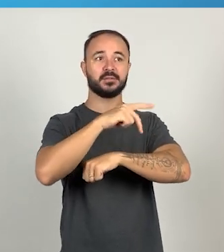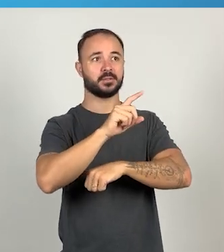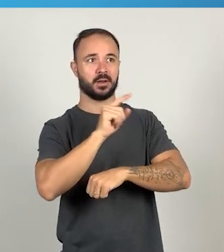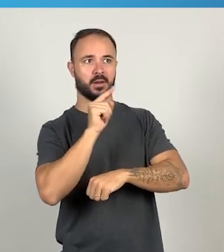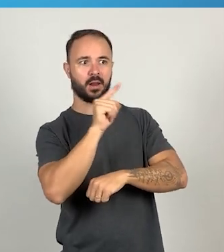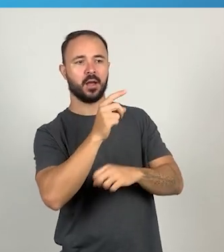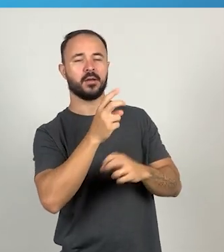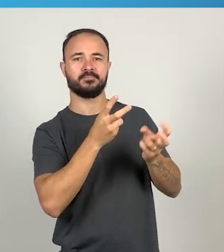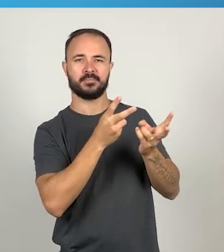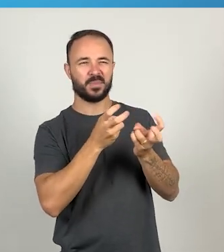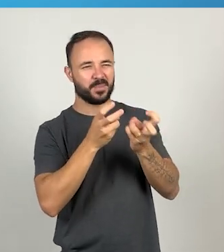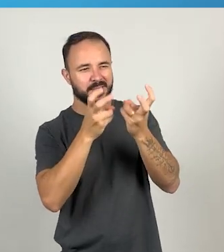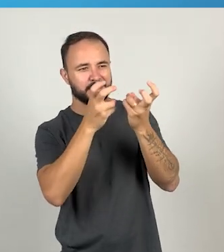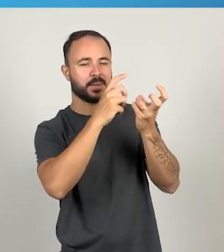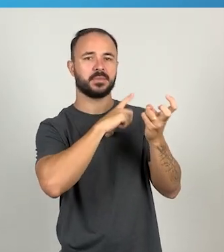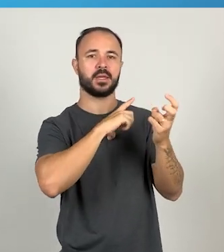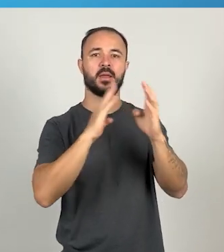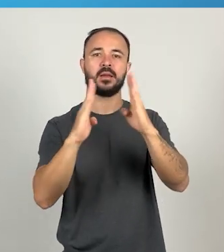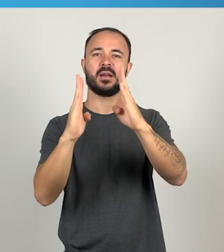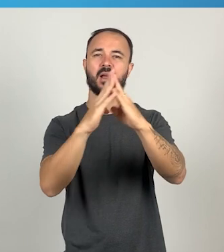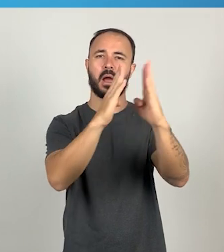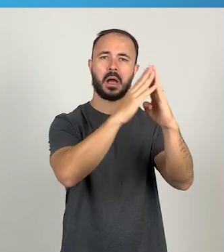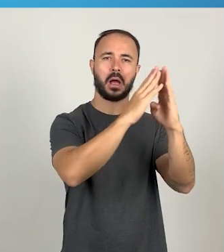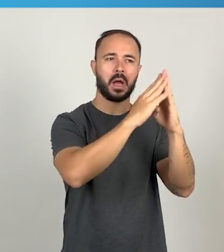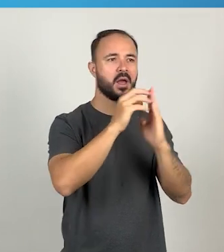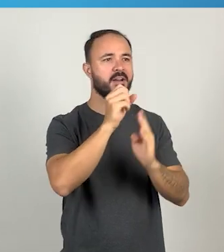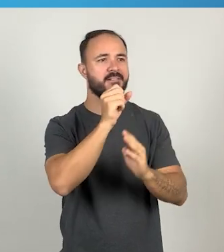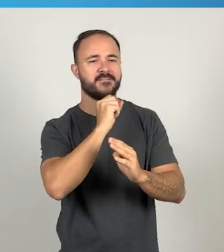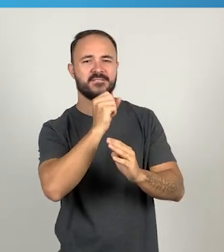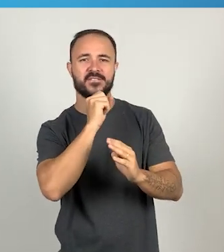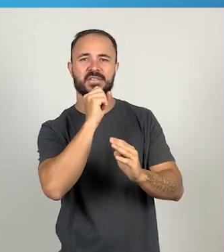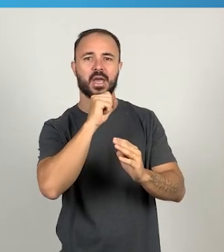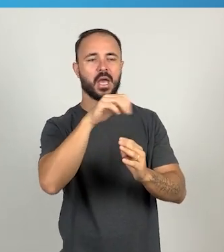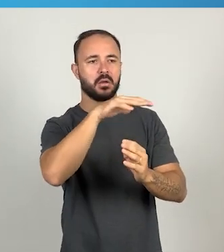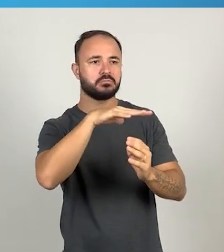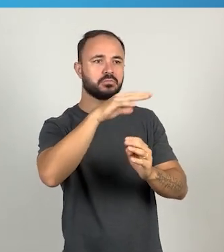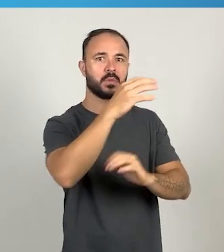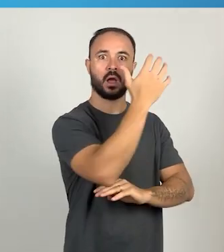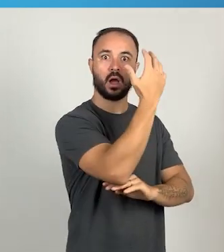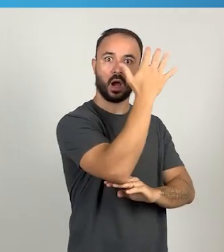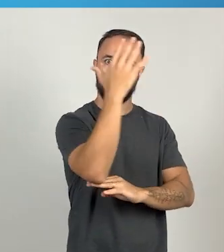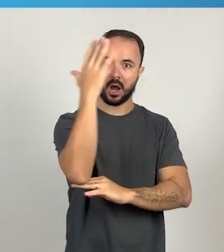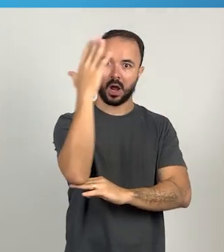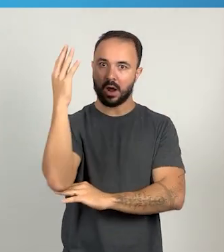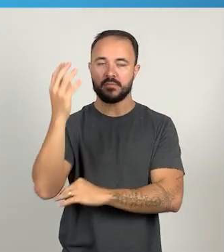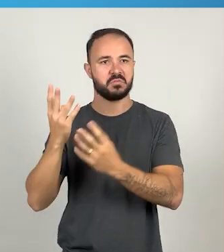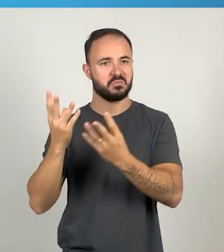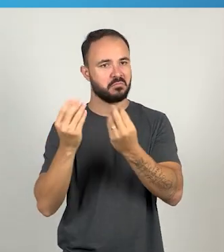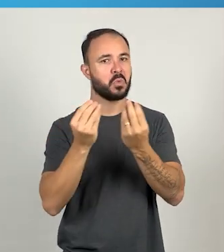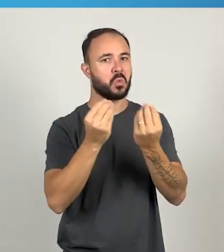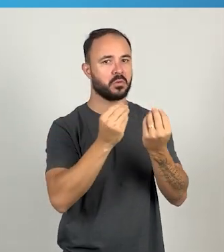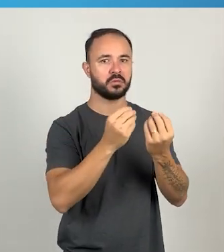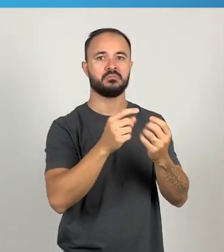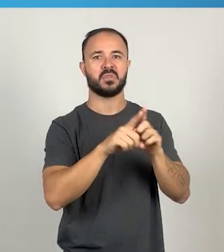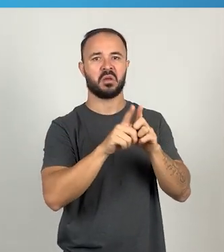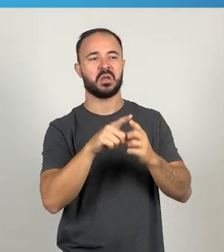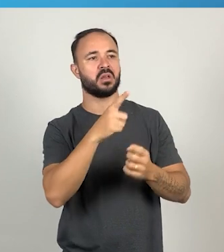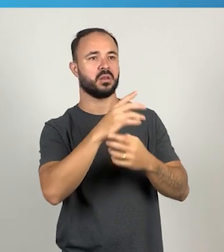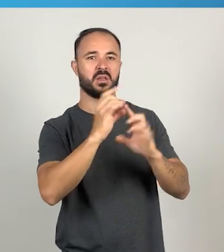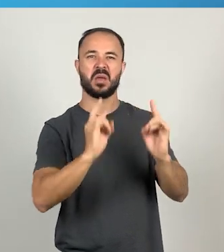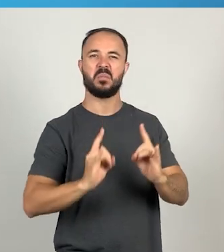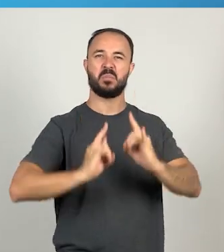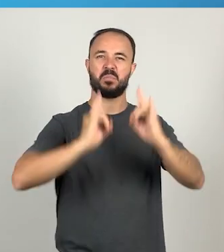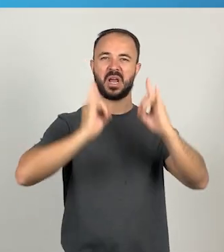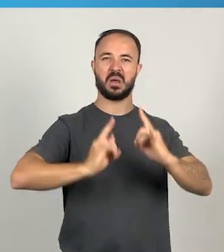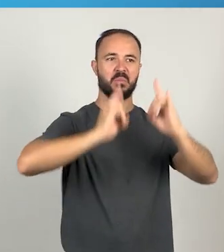como ainda há muitas casas coloniais ao entorno, muita vegetação, poucos edifícios. Percebam que